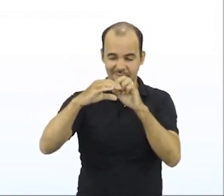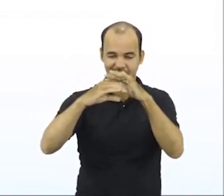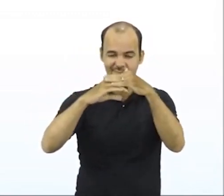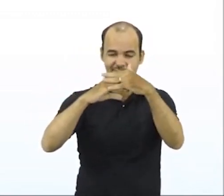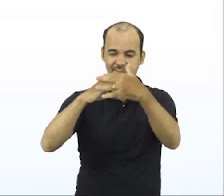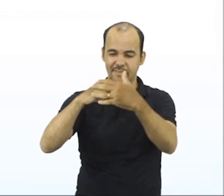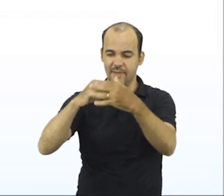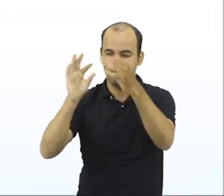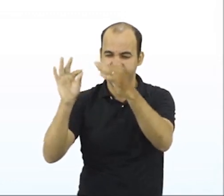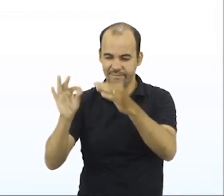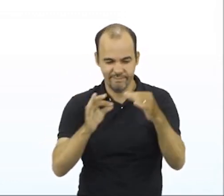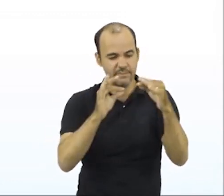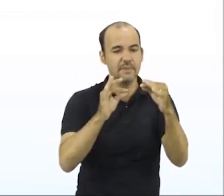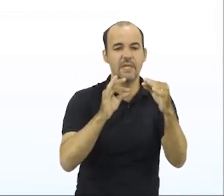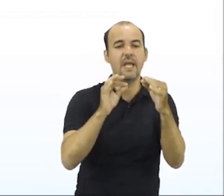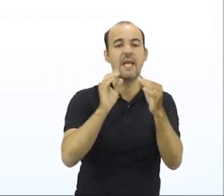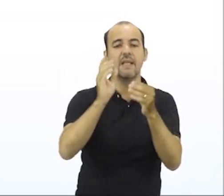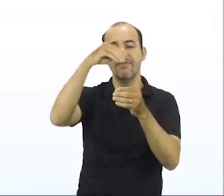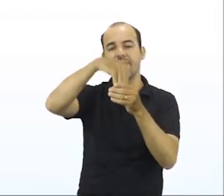composição dela.